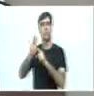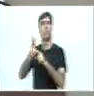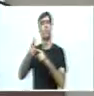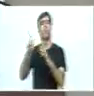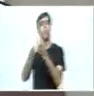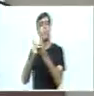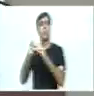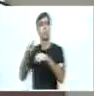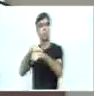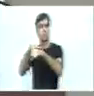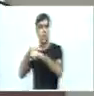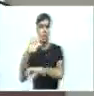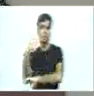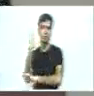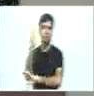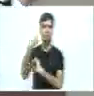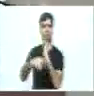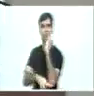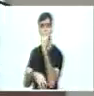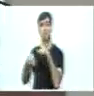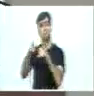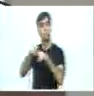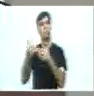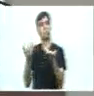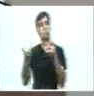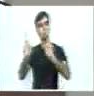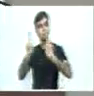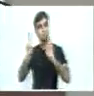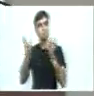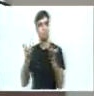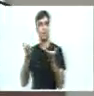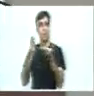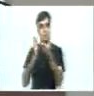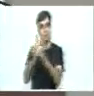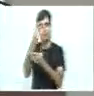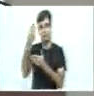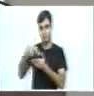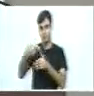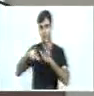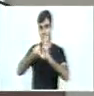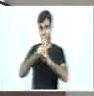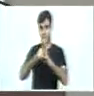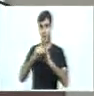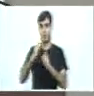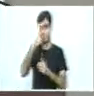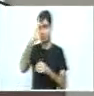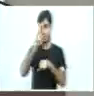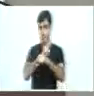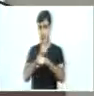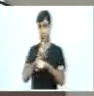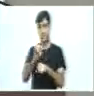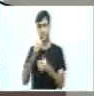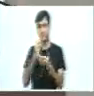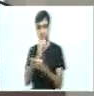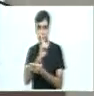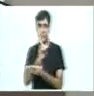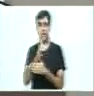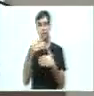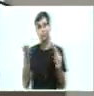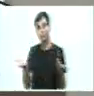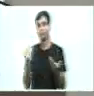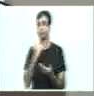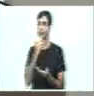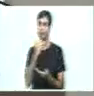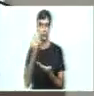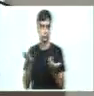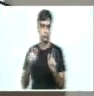ajudar a recolher assinaturas, esperando aí a aprovação da lei orgânica. Se ela não for aprovada, de fato, vai ser tudo em vão essa